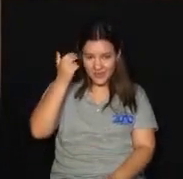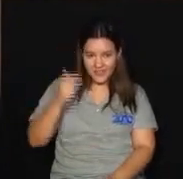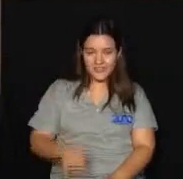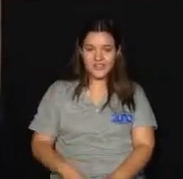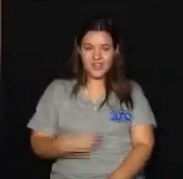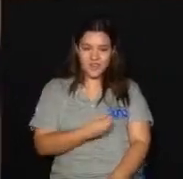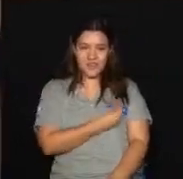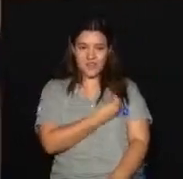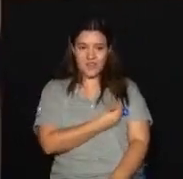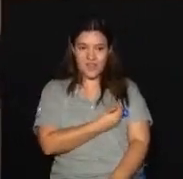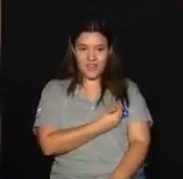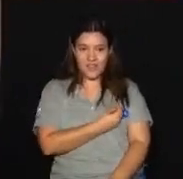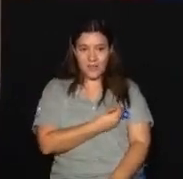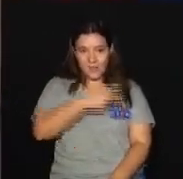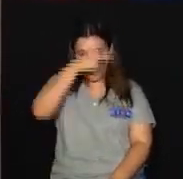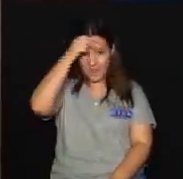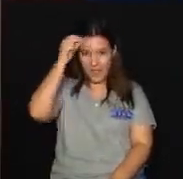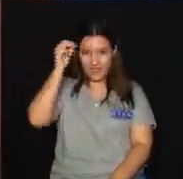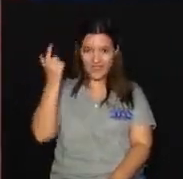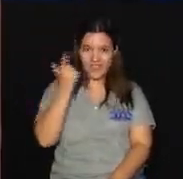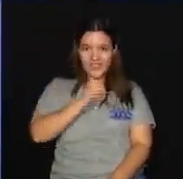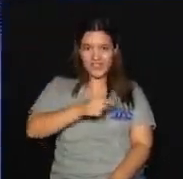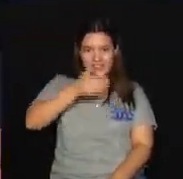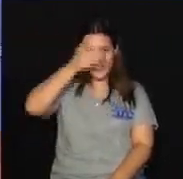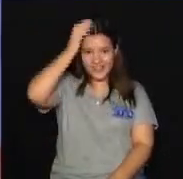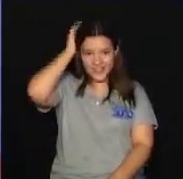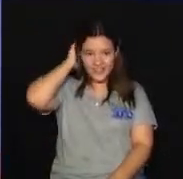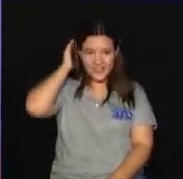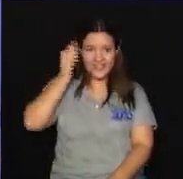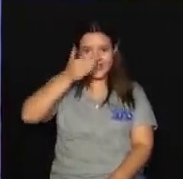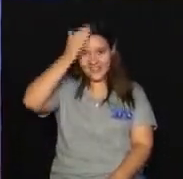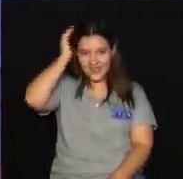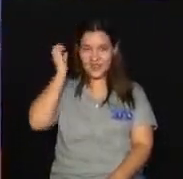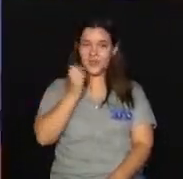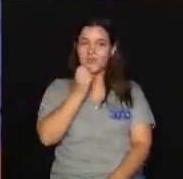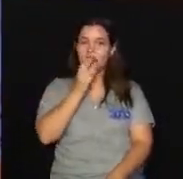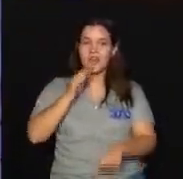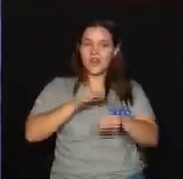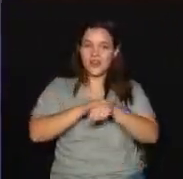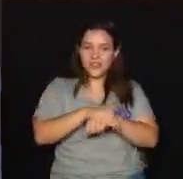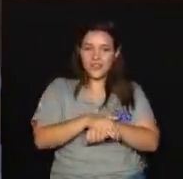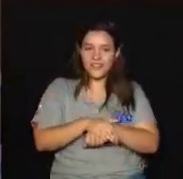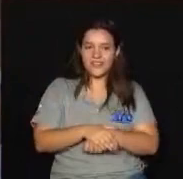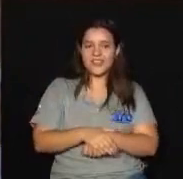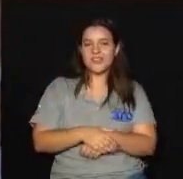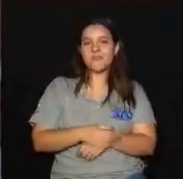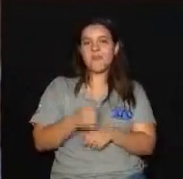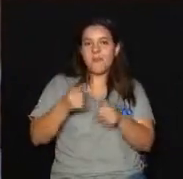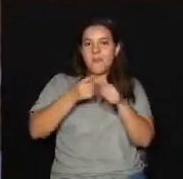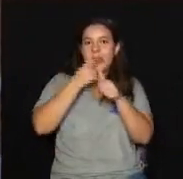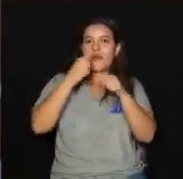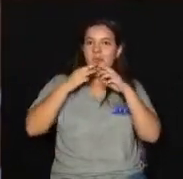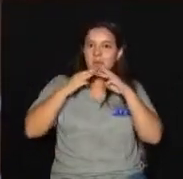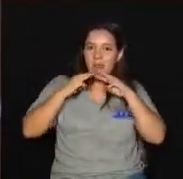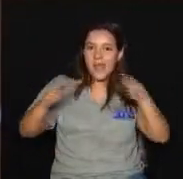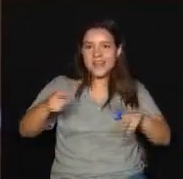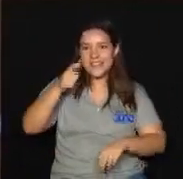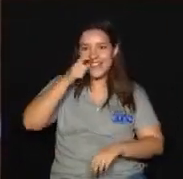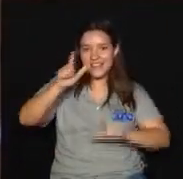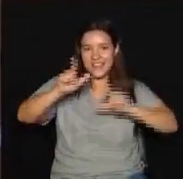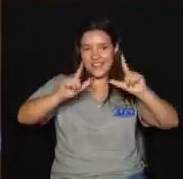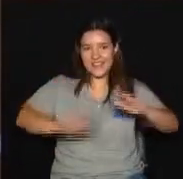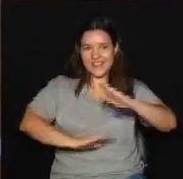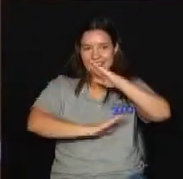Gabriel, estou aqui ao lado do prefeito eleito, Dário Saad. Dário, boa noite. Eu queria que você falasse uma primeira mensagem aí aos telespectadores da TV